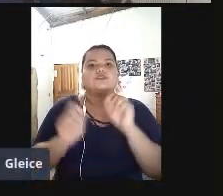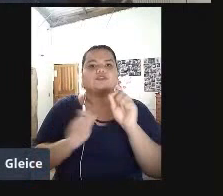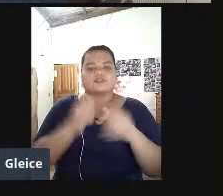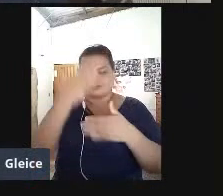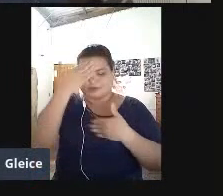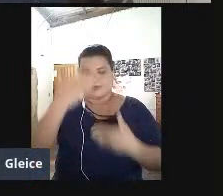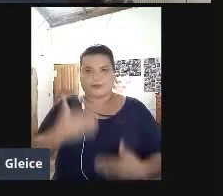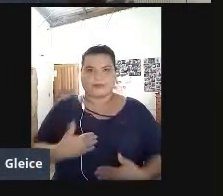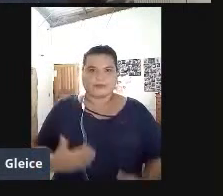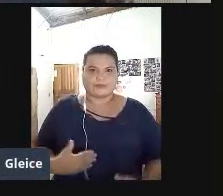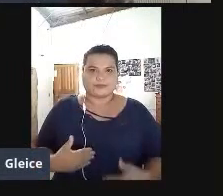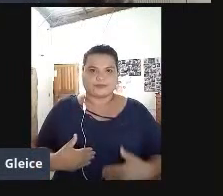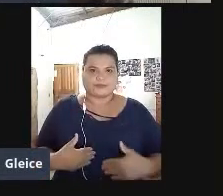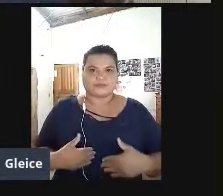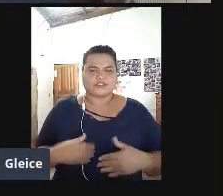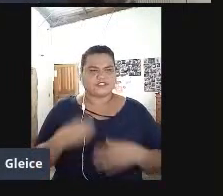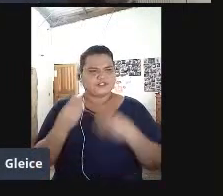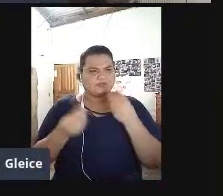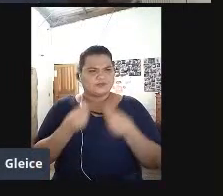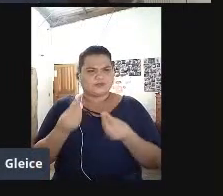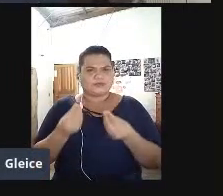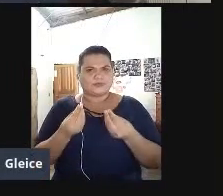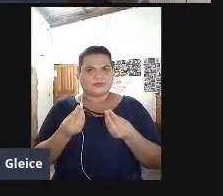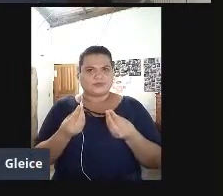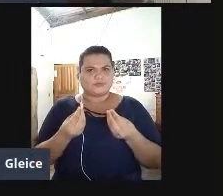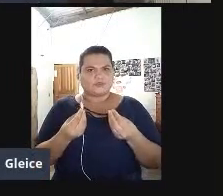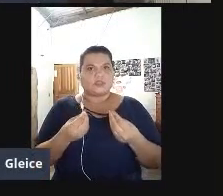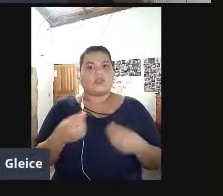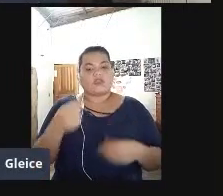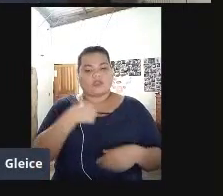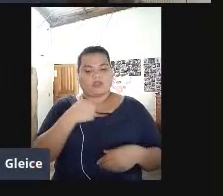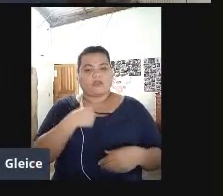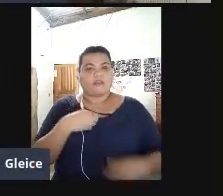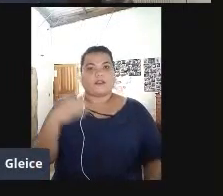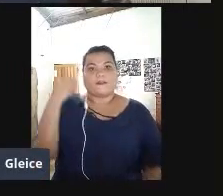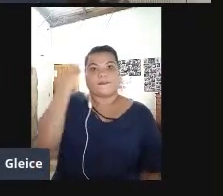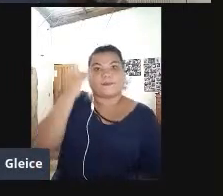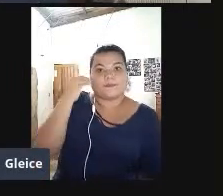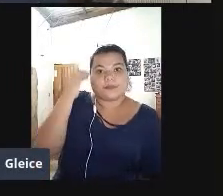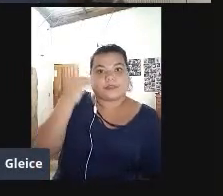no paciente, porque você entende que o seu paciente não é um laboratório, e que você tem que utilizar com ele